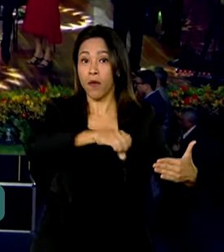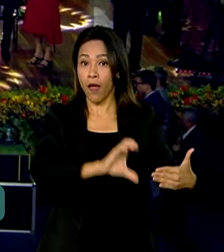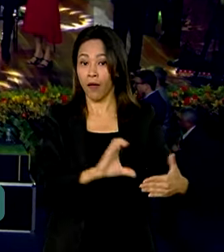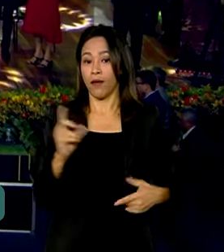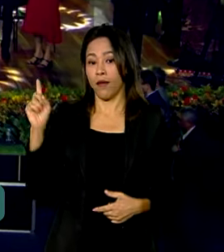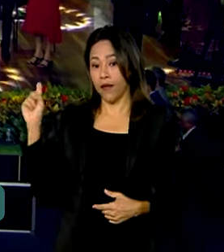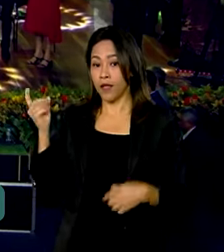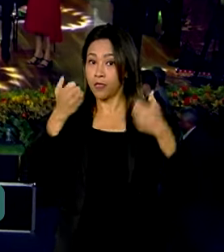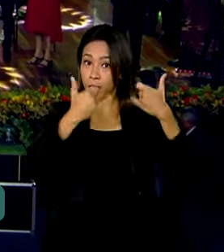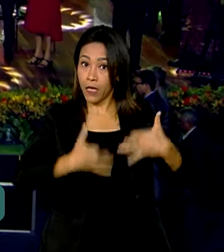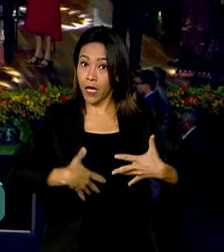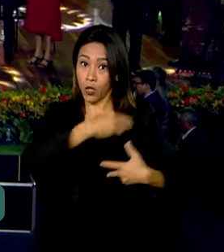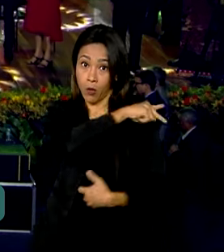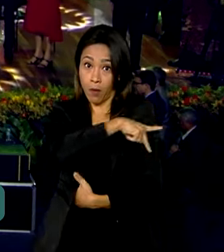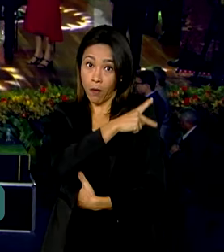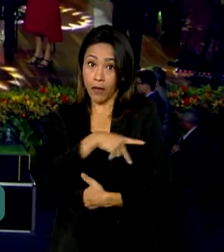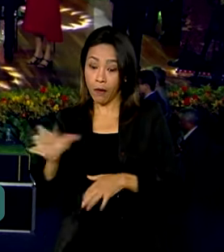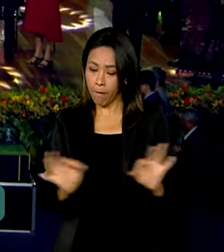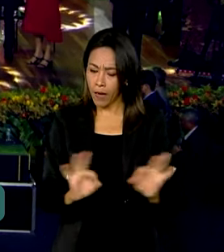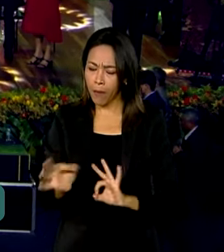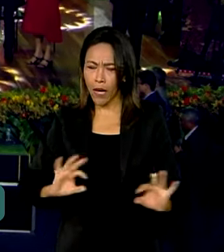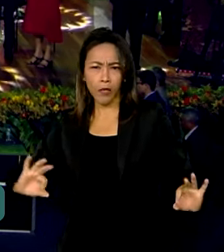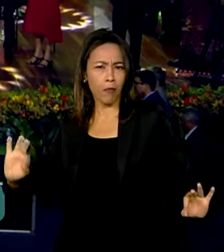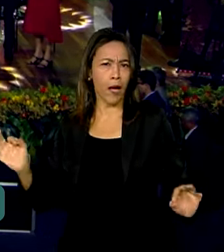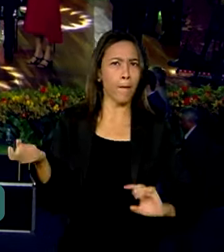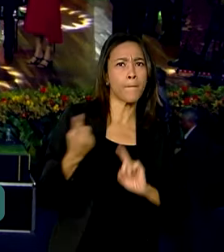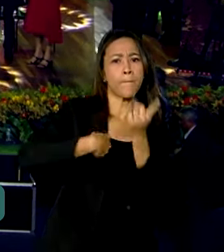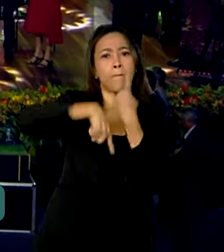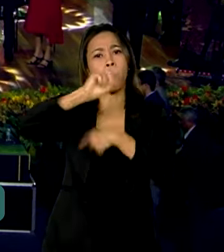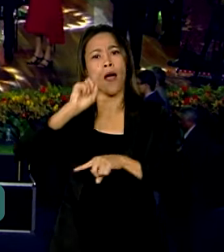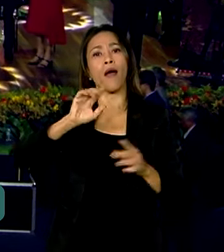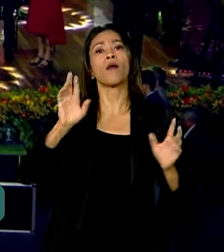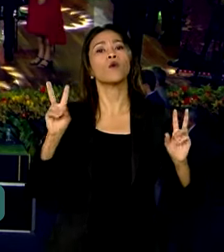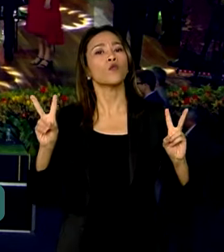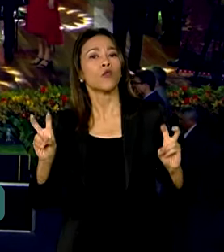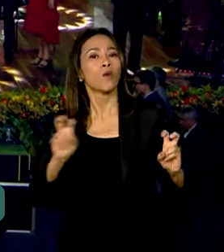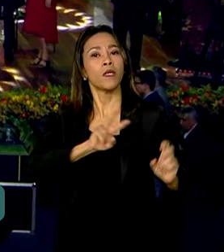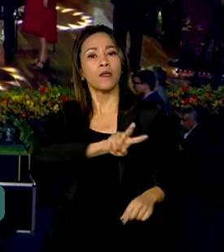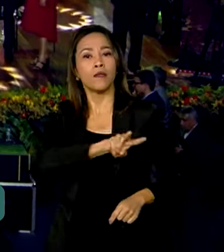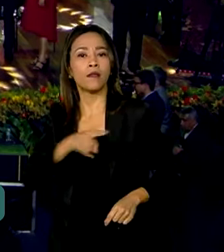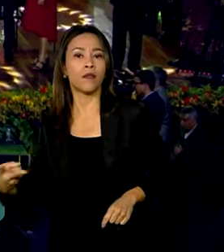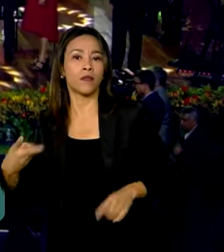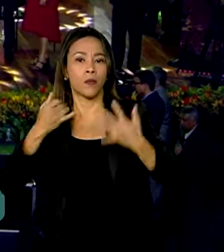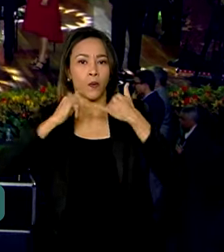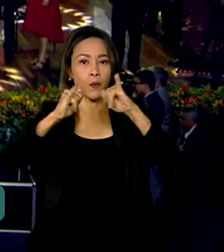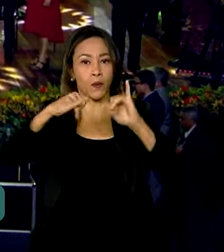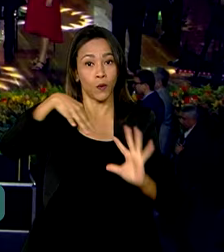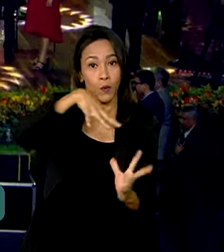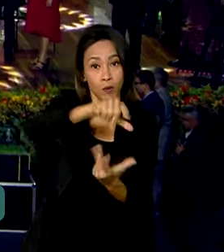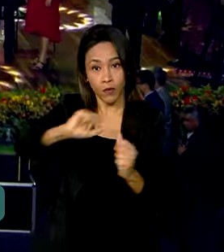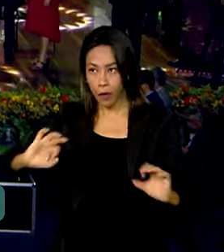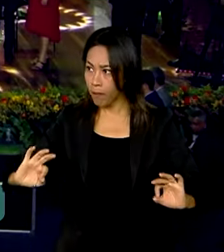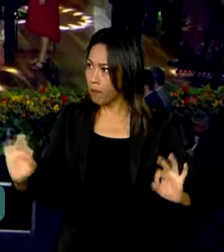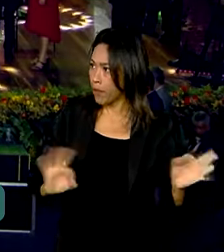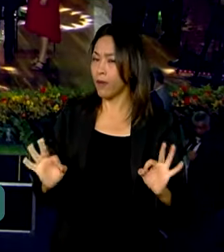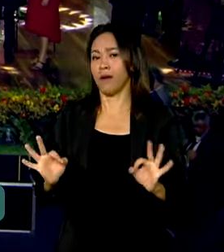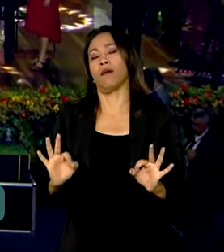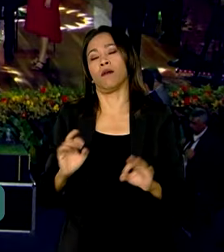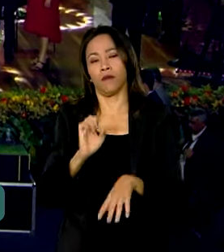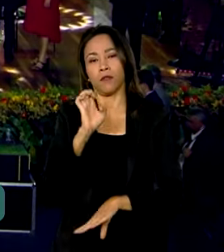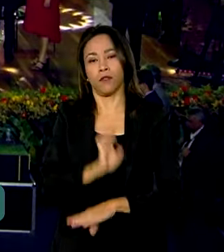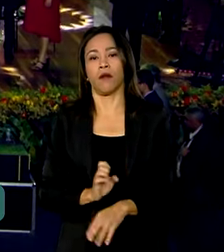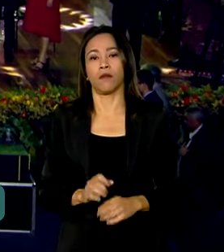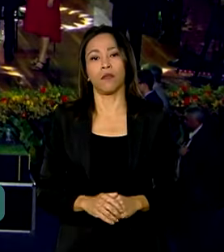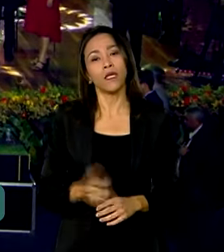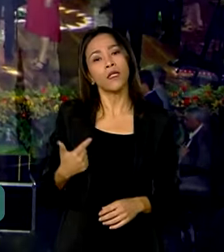está pronto para outra revolução, que é a da transição energética do mundo. Está pronto. Então, você